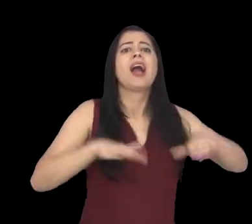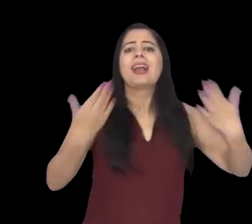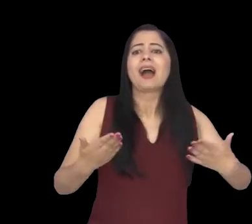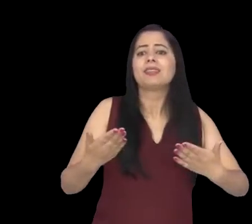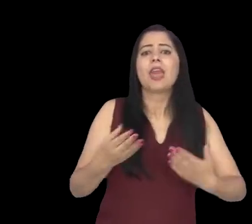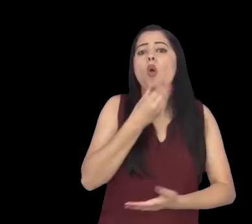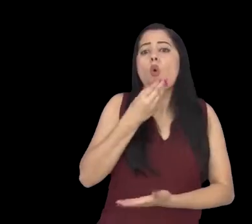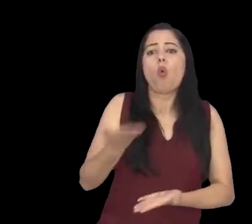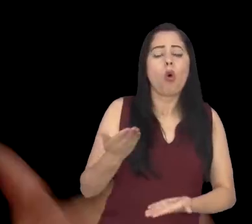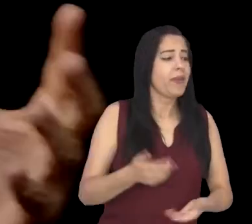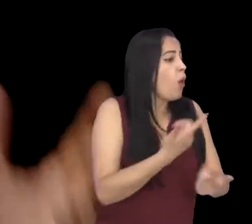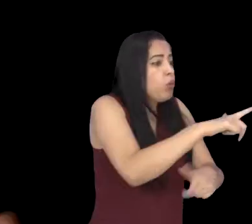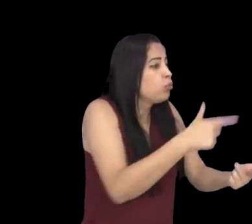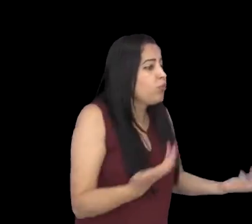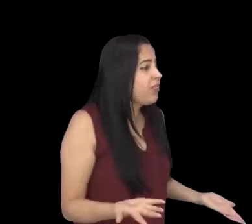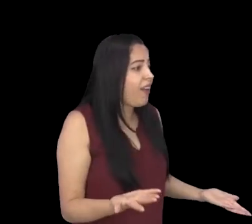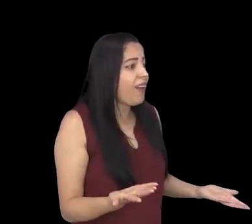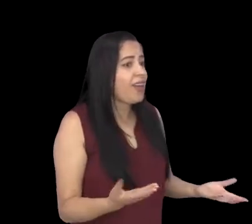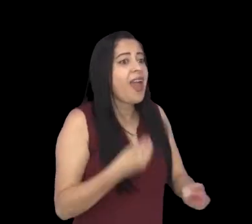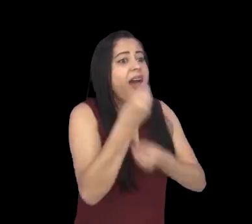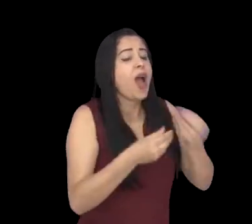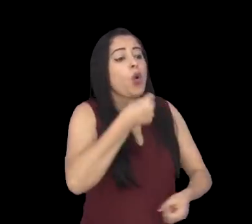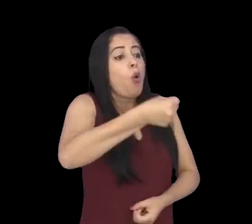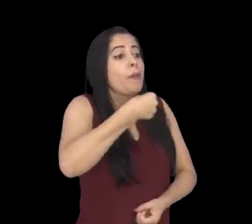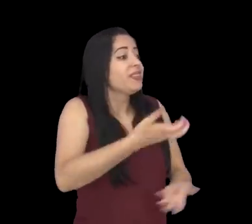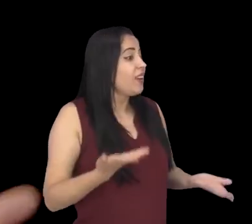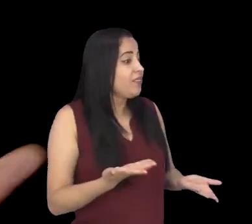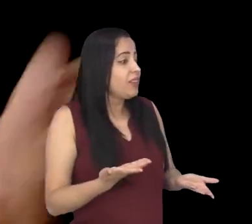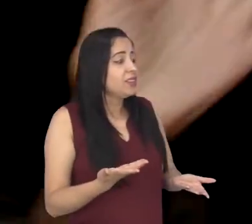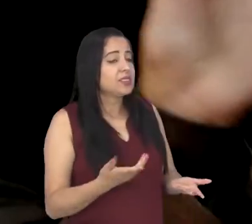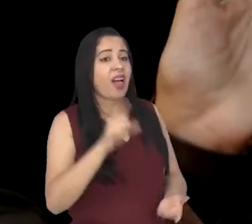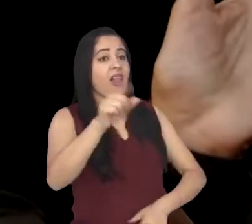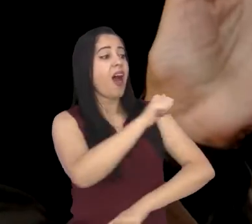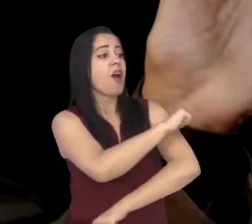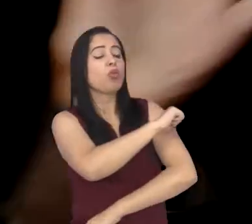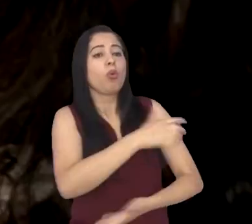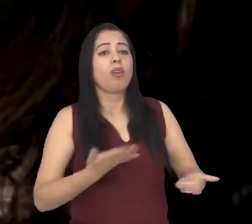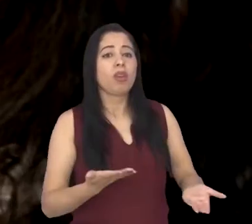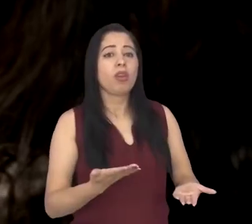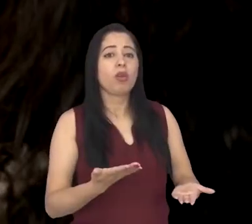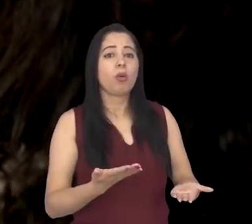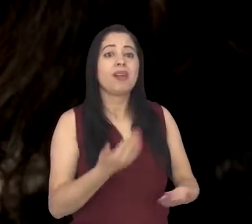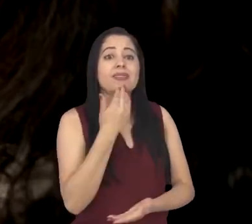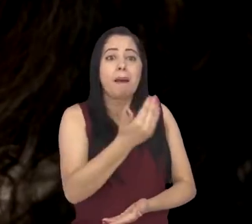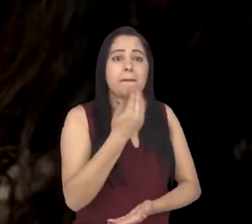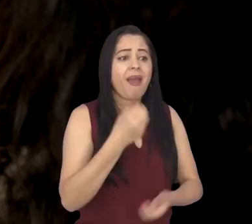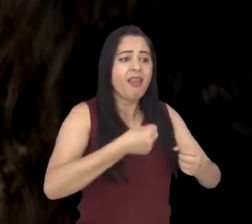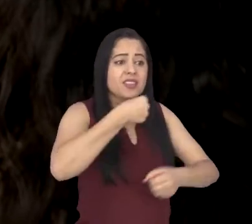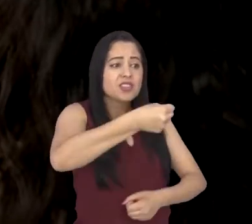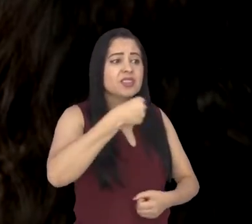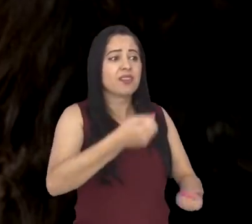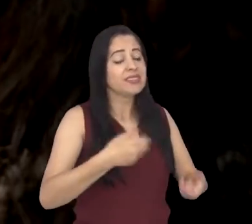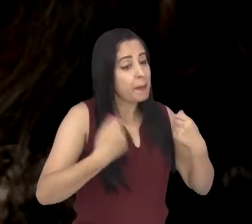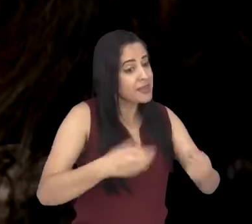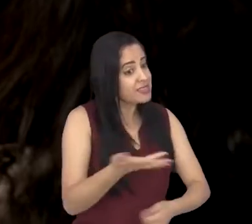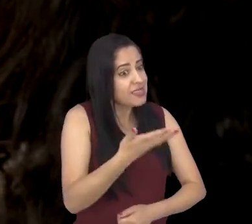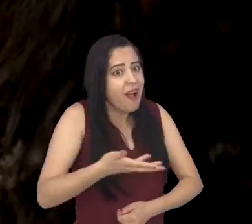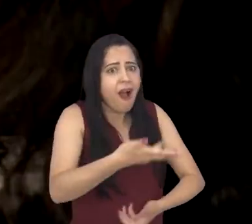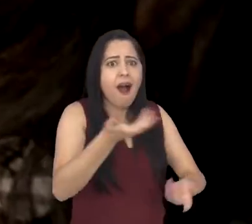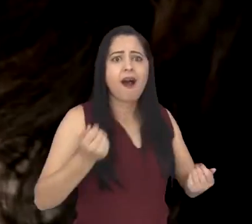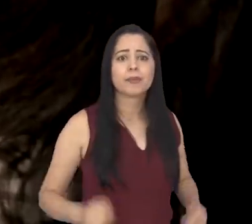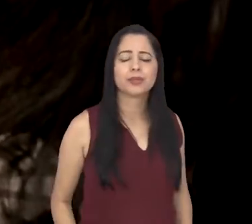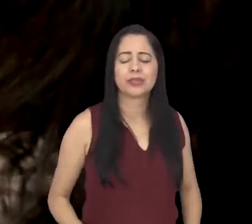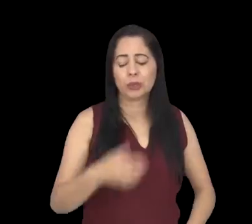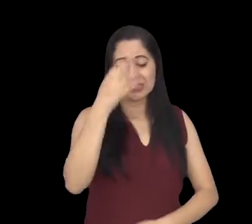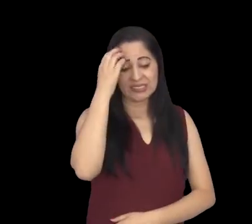Juarez? Eu falei, não tem. Nós vamos fazer a matéria é para o Rio, está no espelho do Rio. O Rio está pedindo, temos que gerar essa matéria de qualquer jeito.